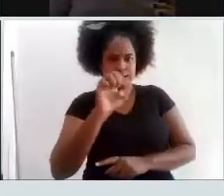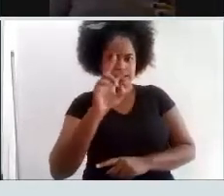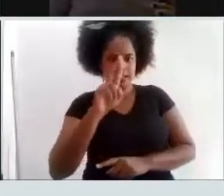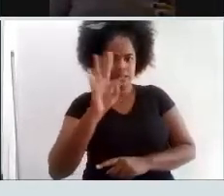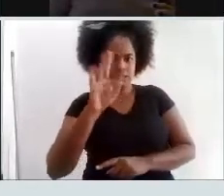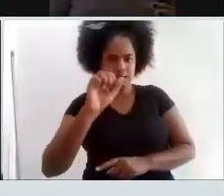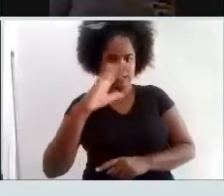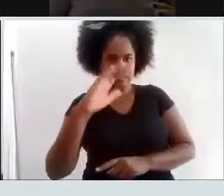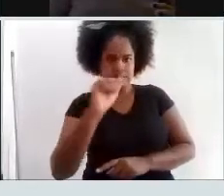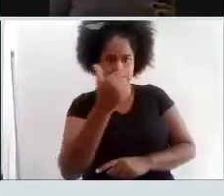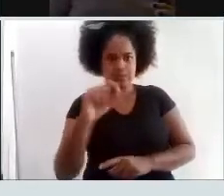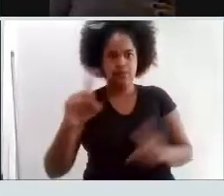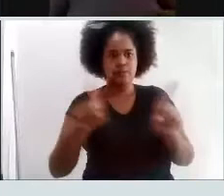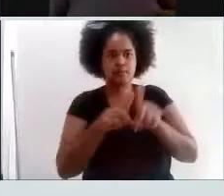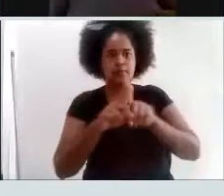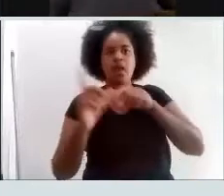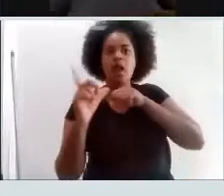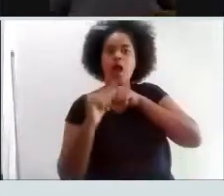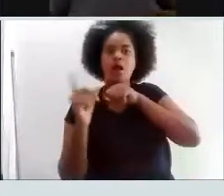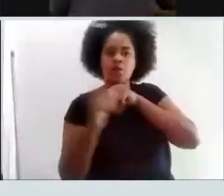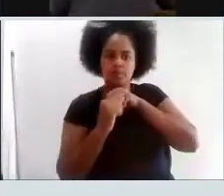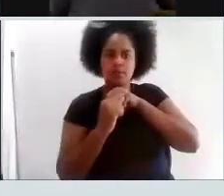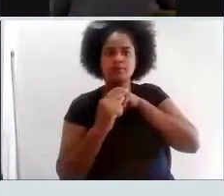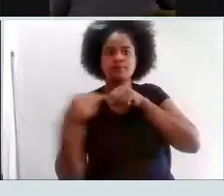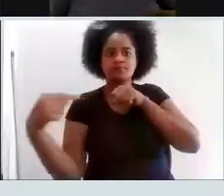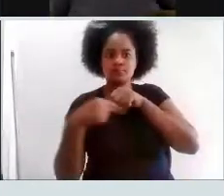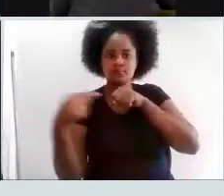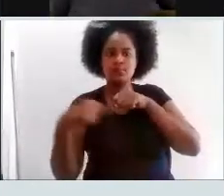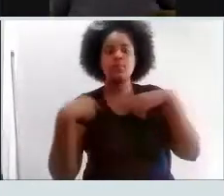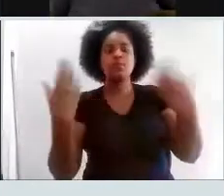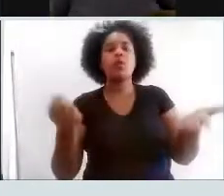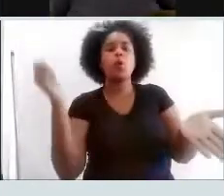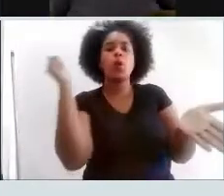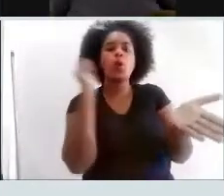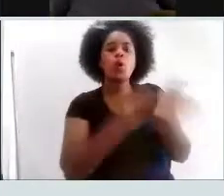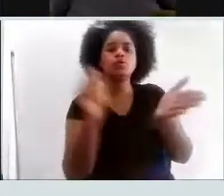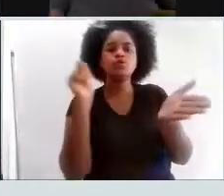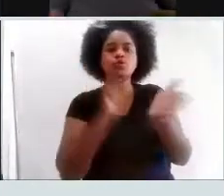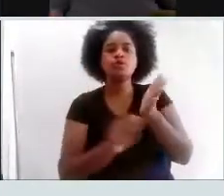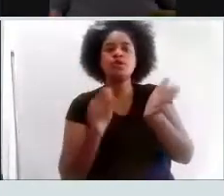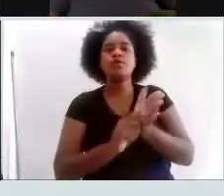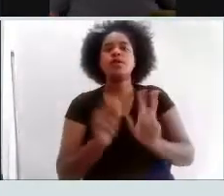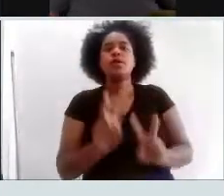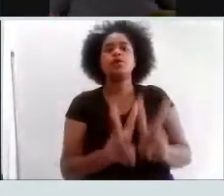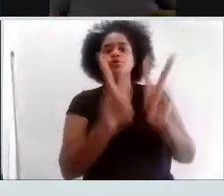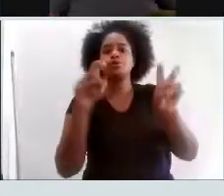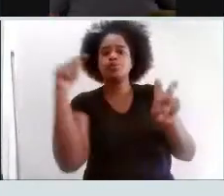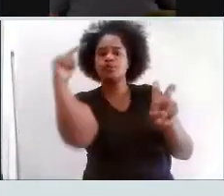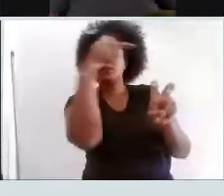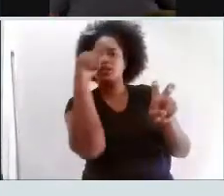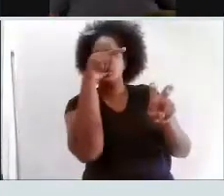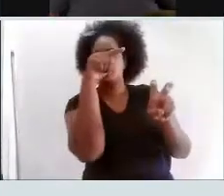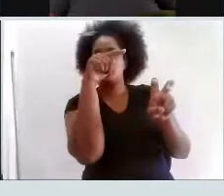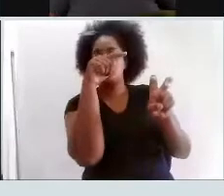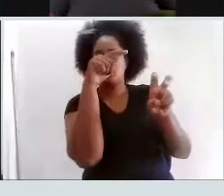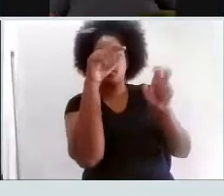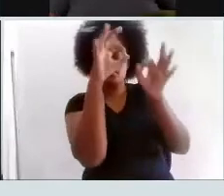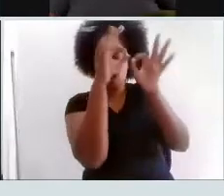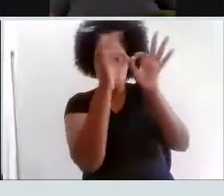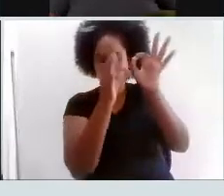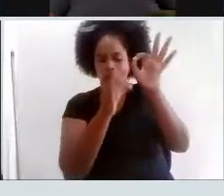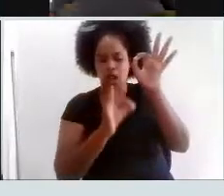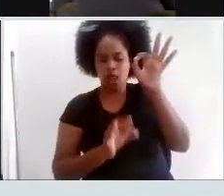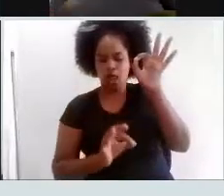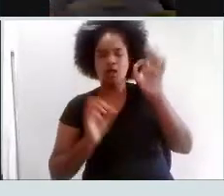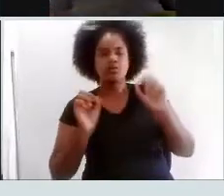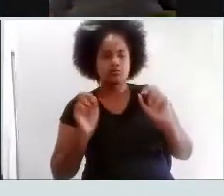a pegar aquela ideia, o norte, né, o assunto central daquele tema, daquela proposta